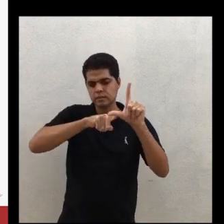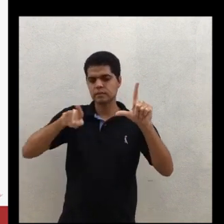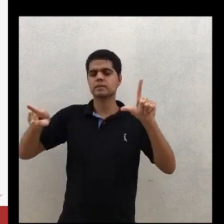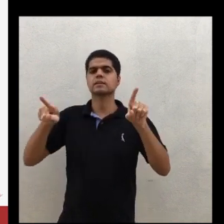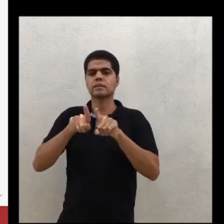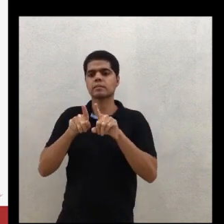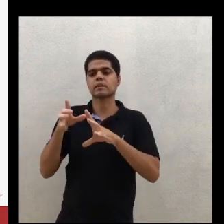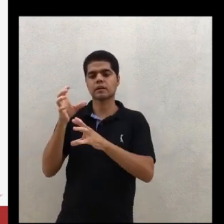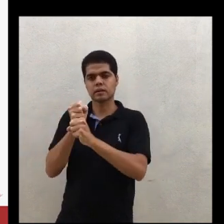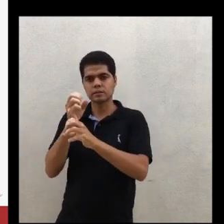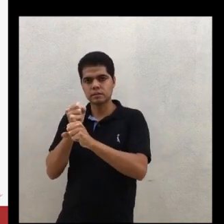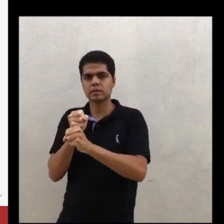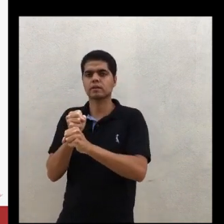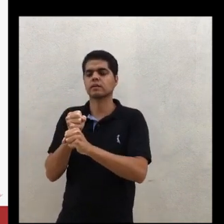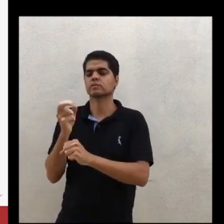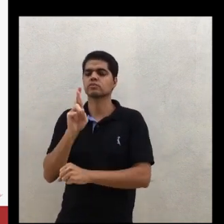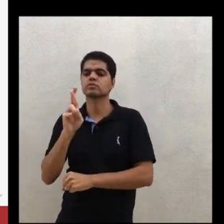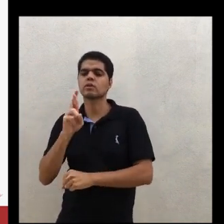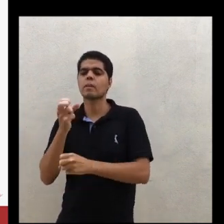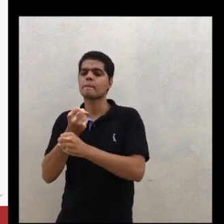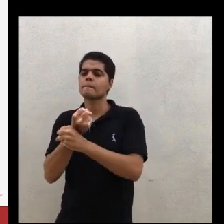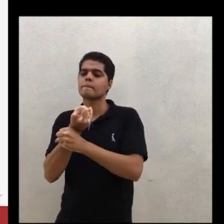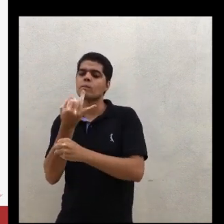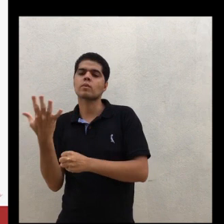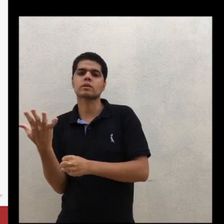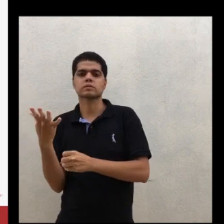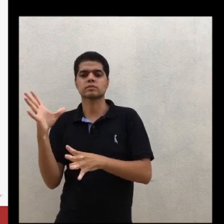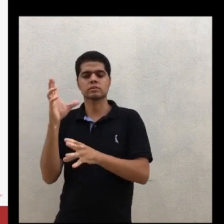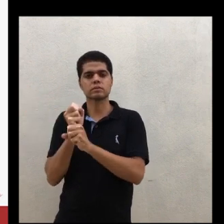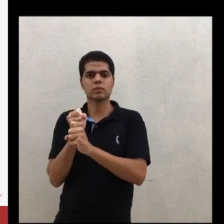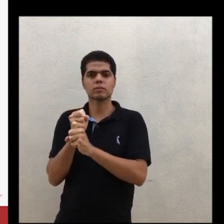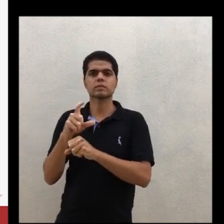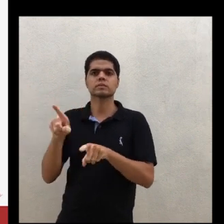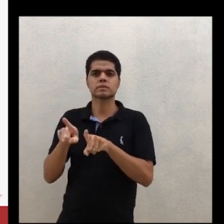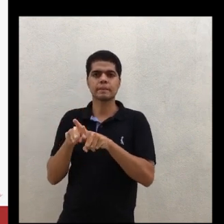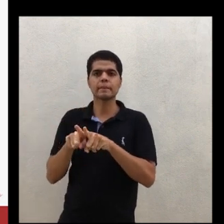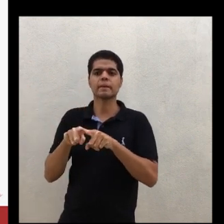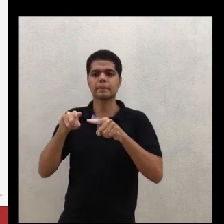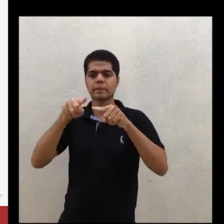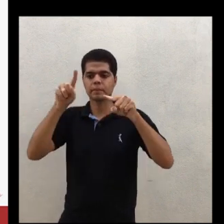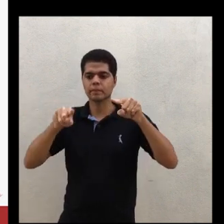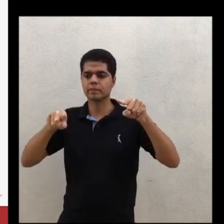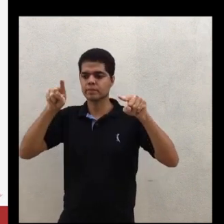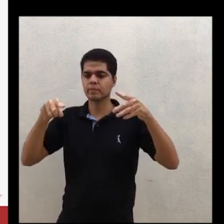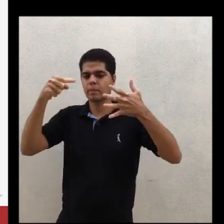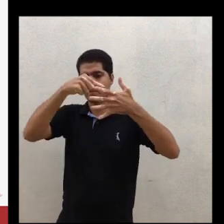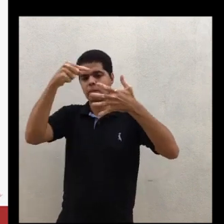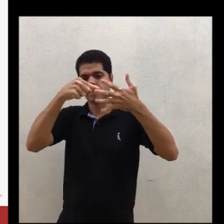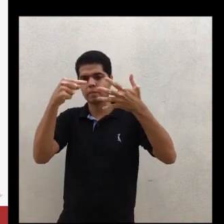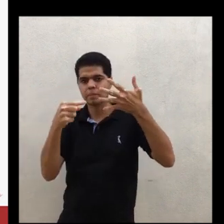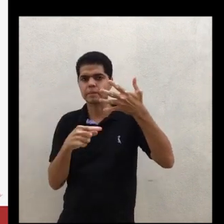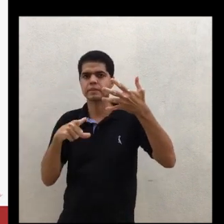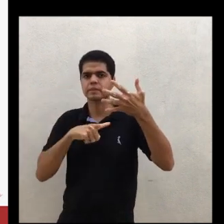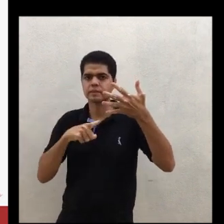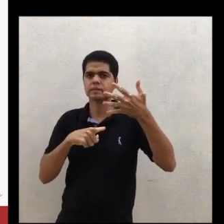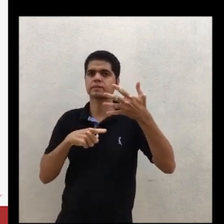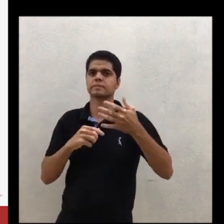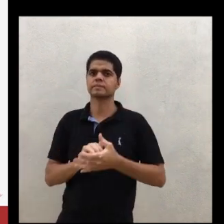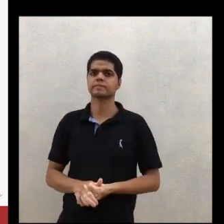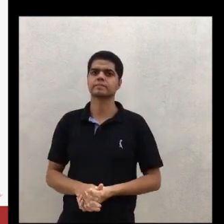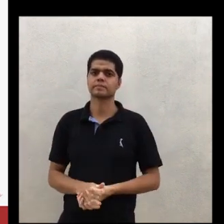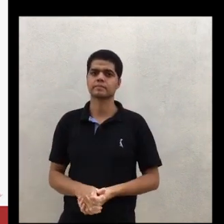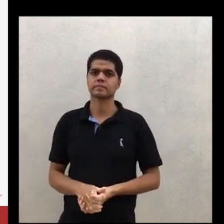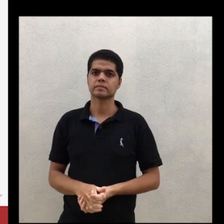áreas ponderadas que eu mostrei, que é o centro de gravidade. Então ele vai fazer a defusificação pelo método centro